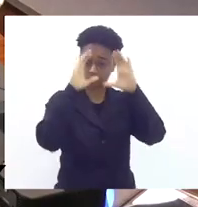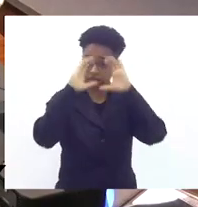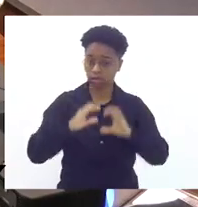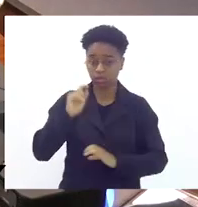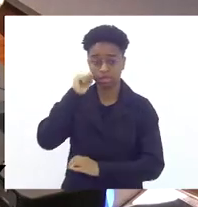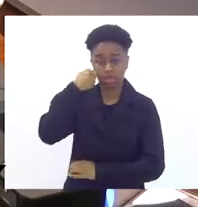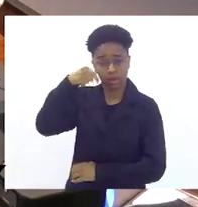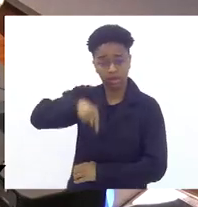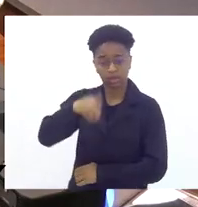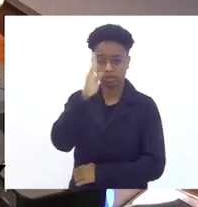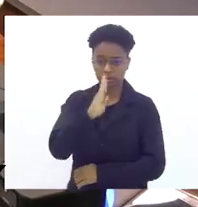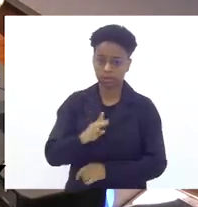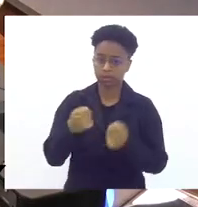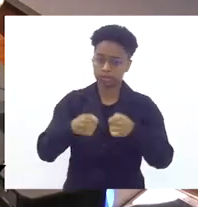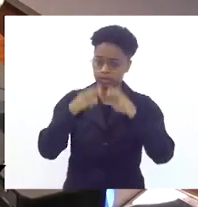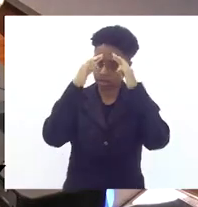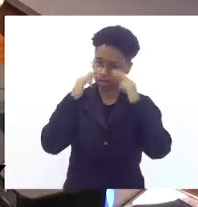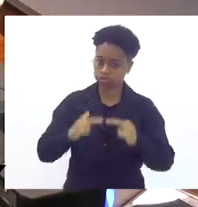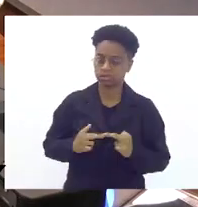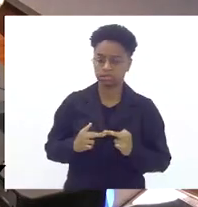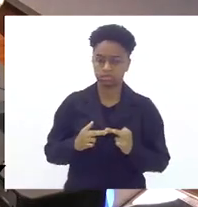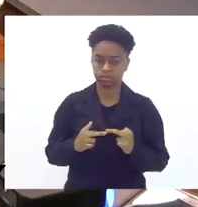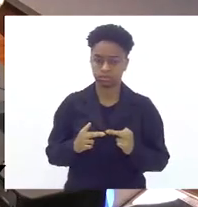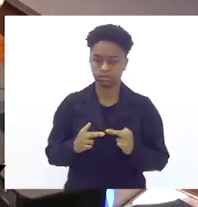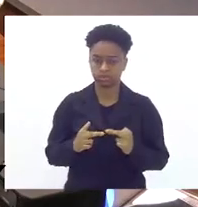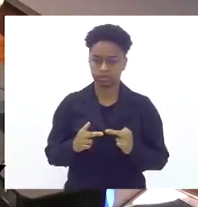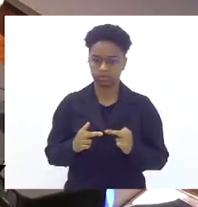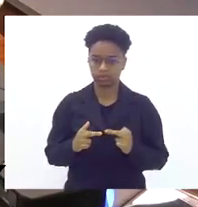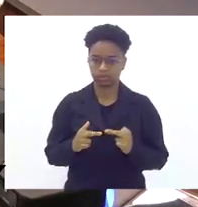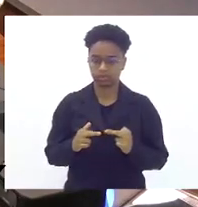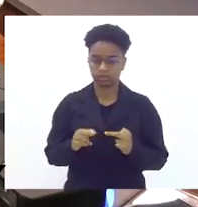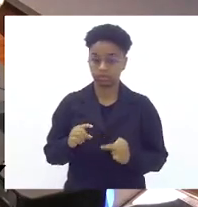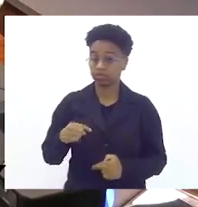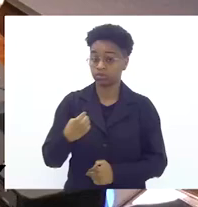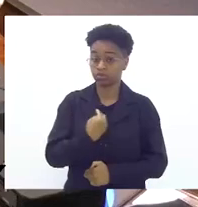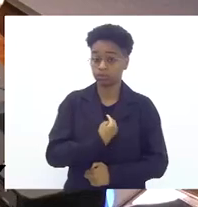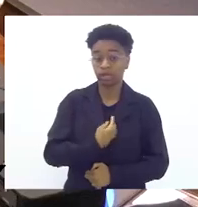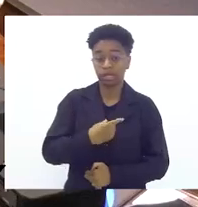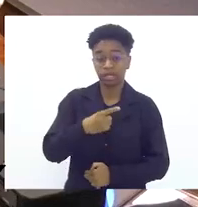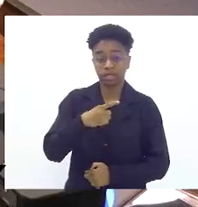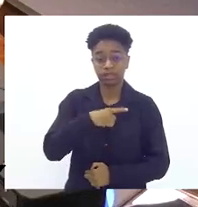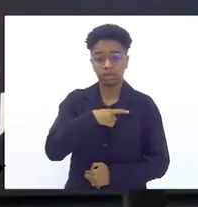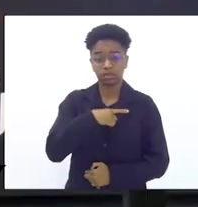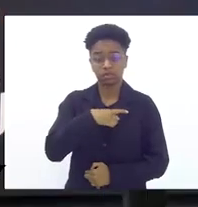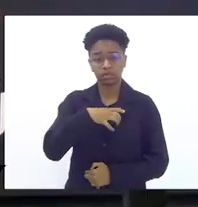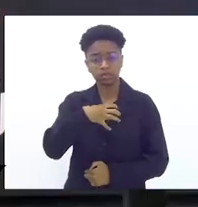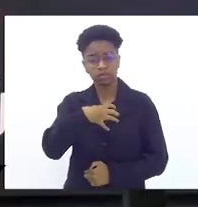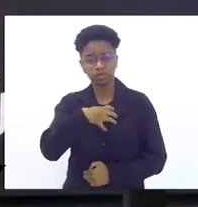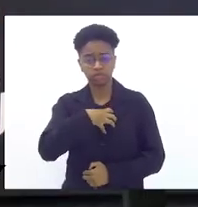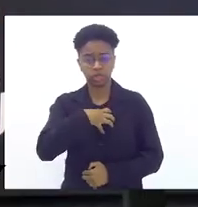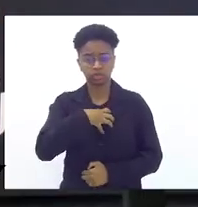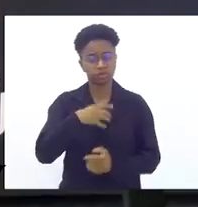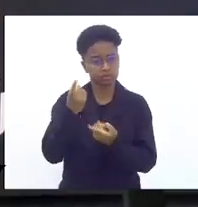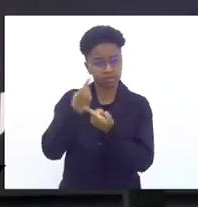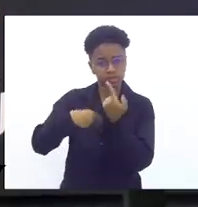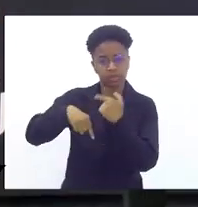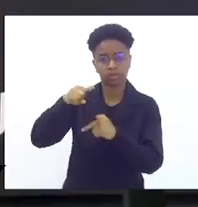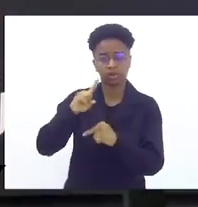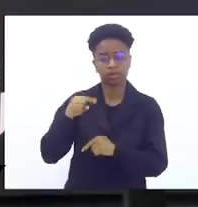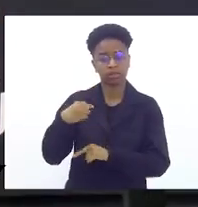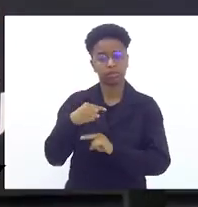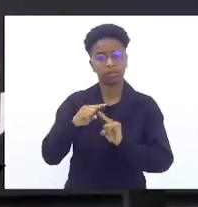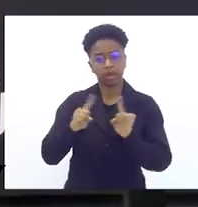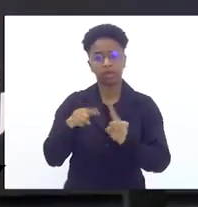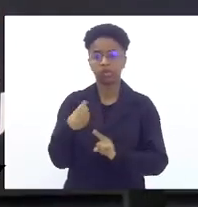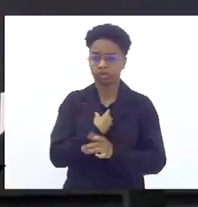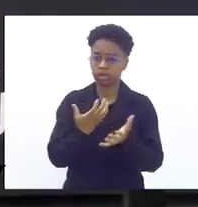e respeitar nós temos uma forma de reparar e que nós